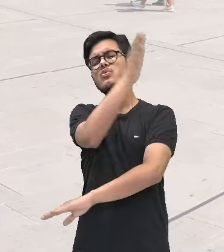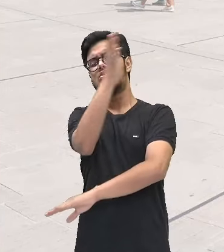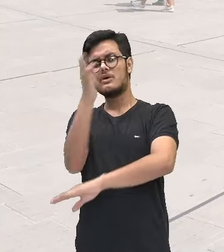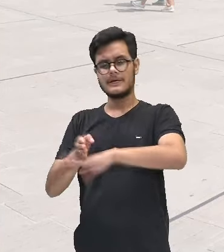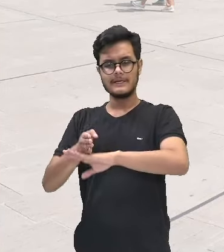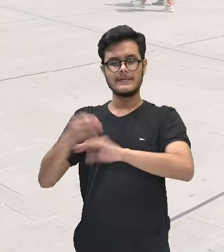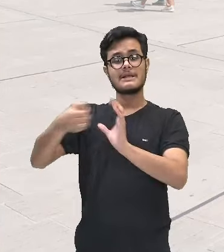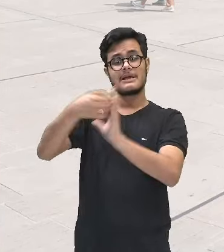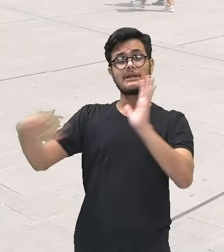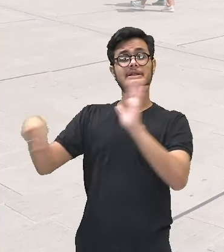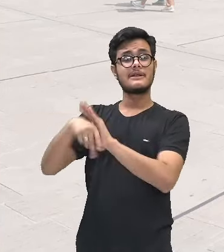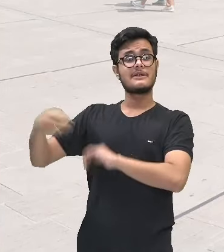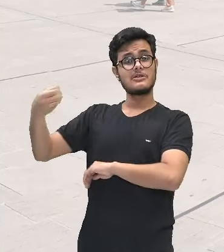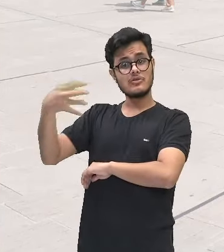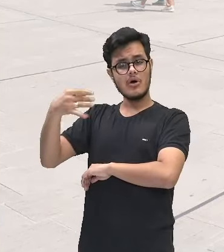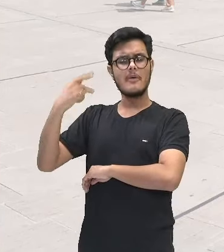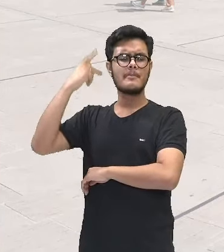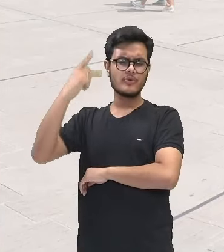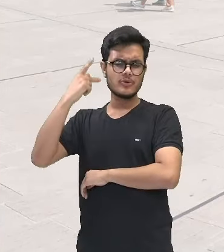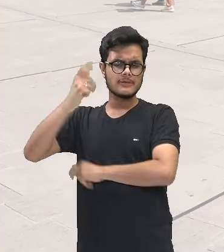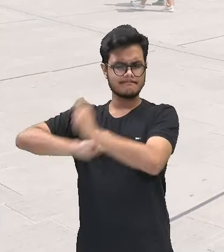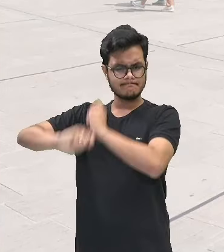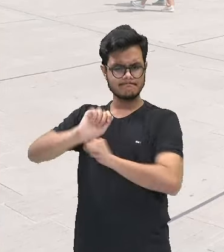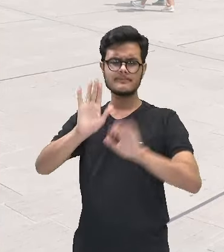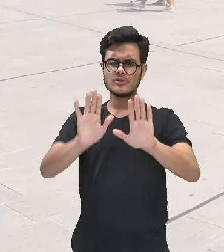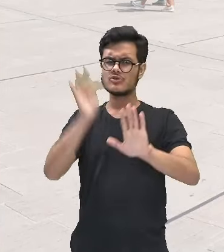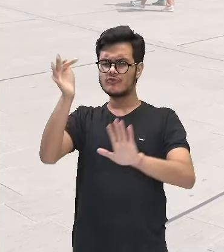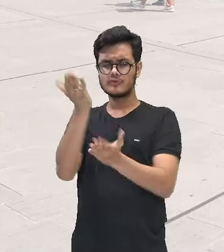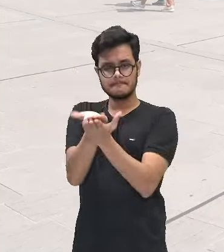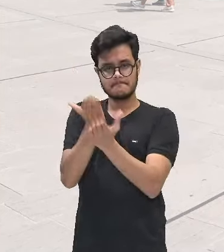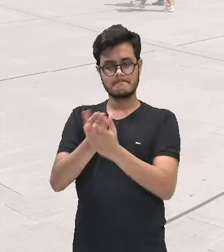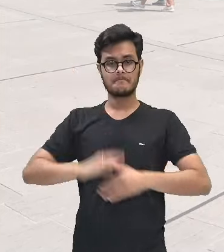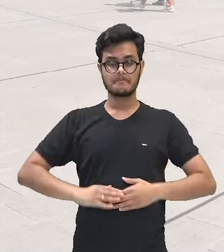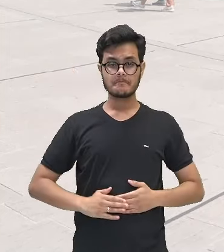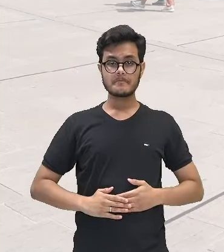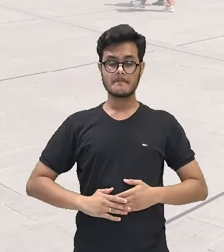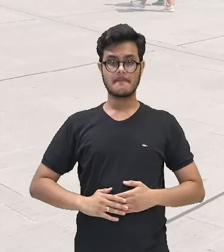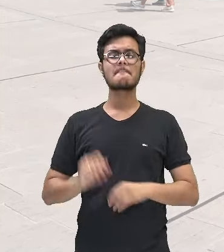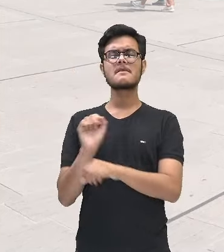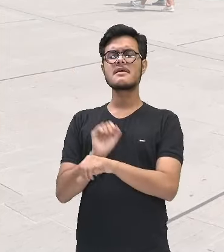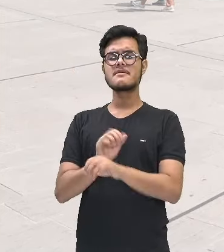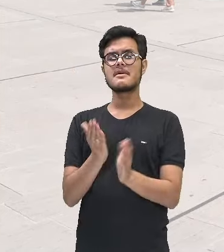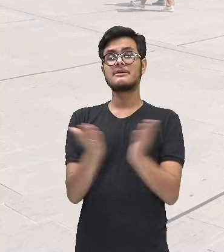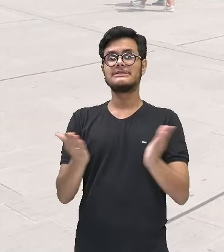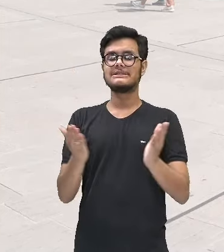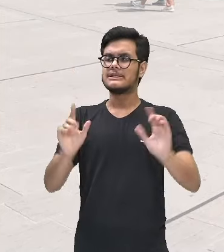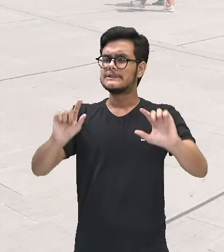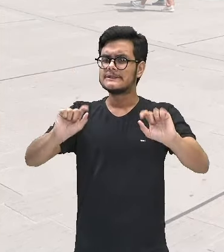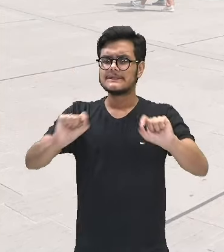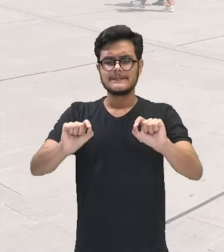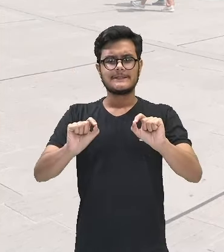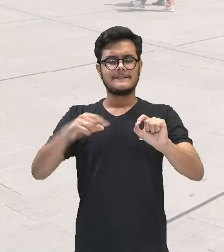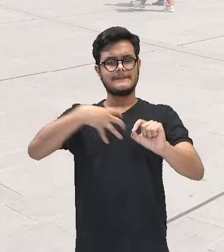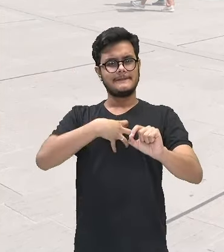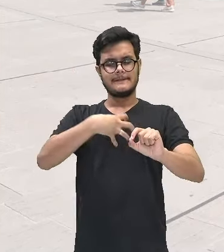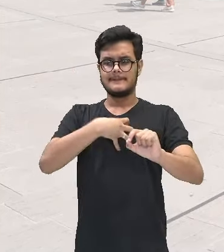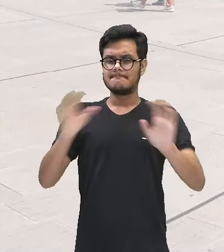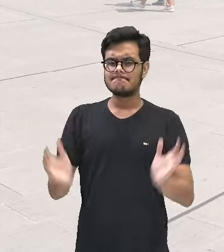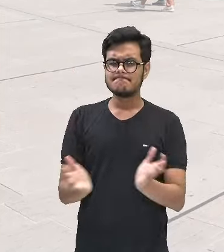novas características que nós vamos conhecê-las daqui a pouco. Vai buscar ali o resgate, e inspiração na